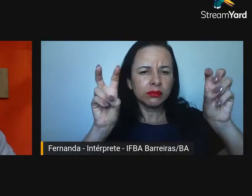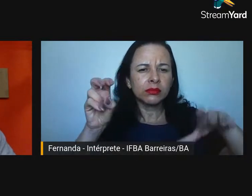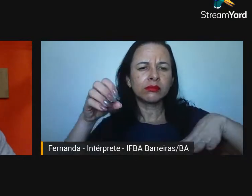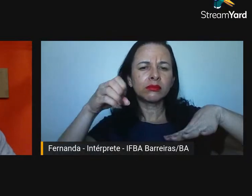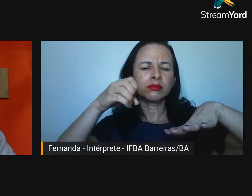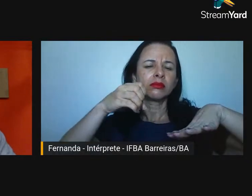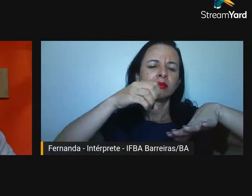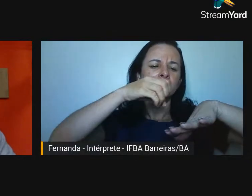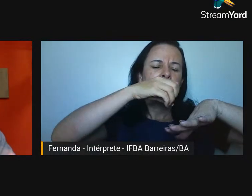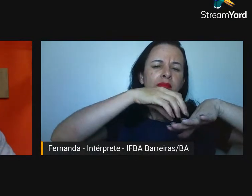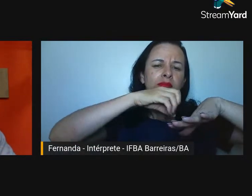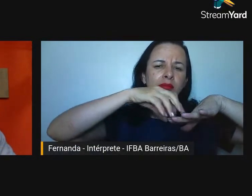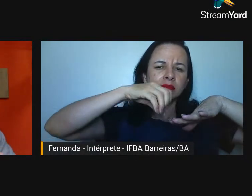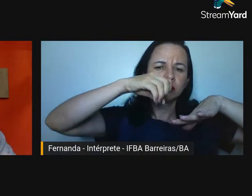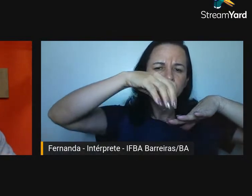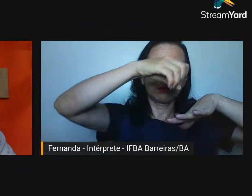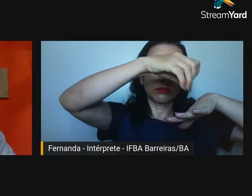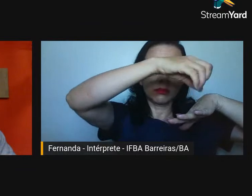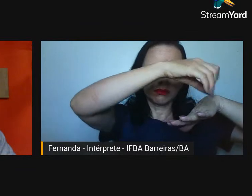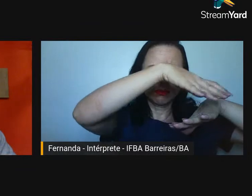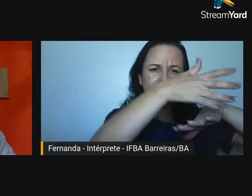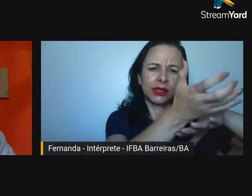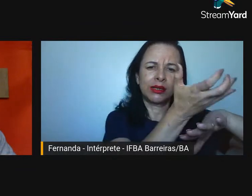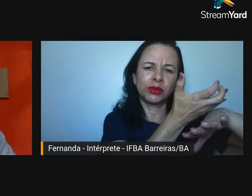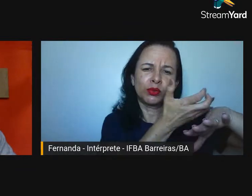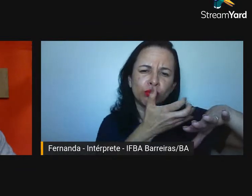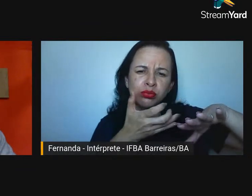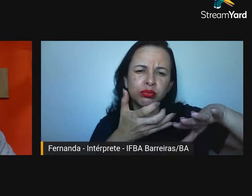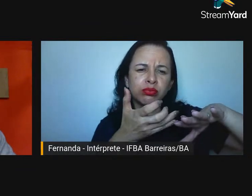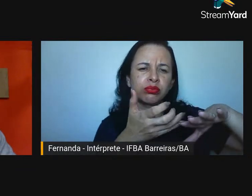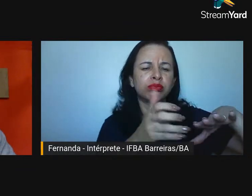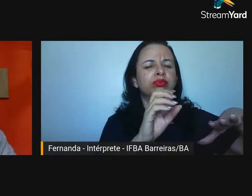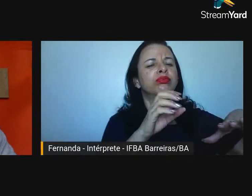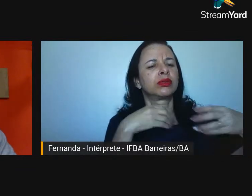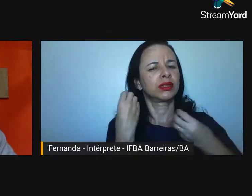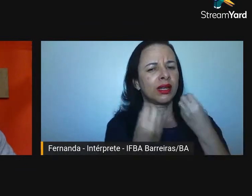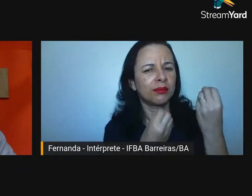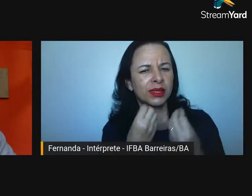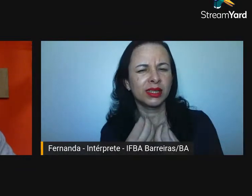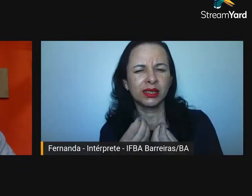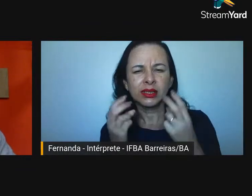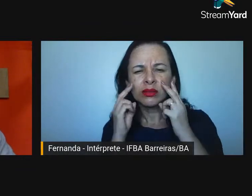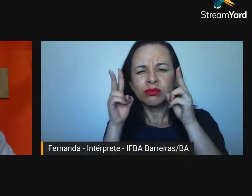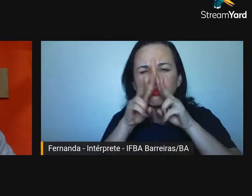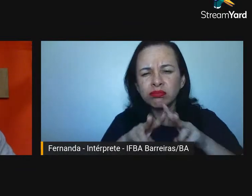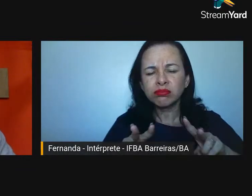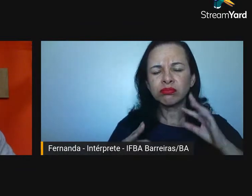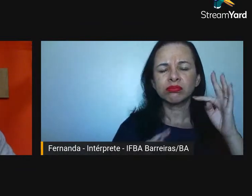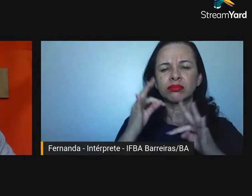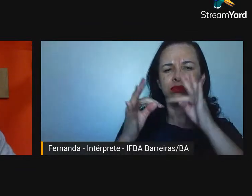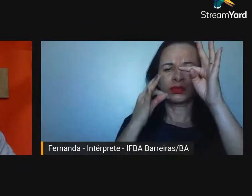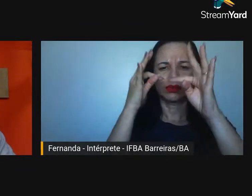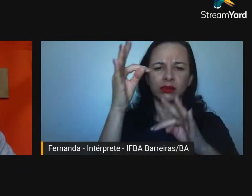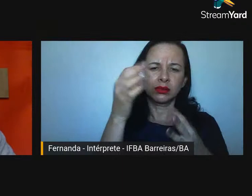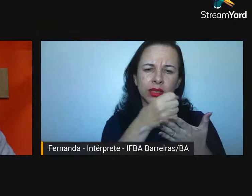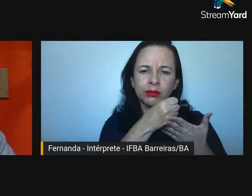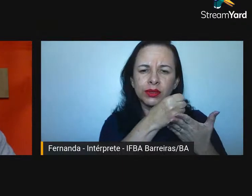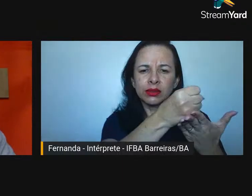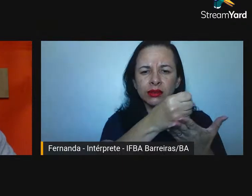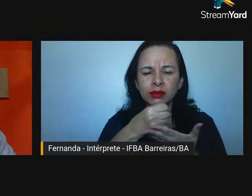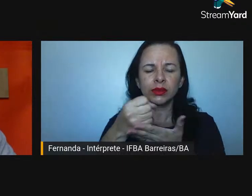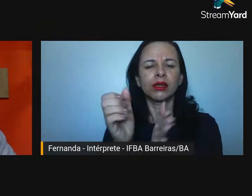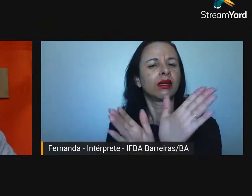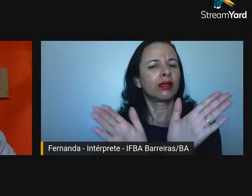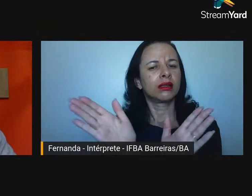a gente pode olhar a questão da tecnologia assistiva e acessibilidade diante de vários